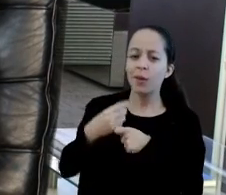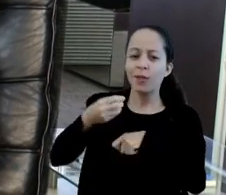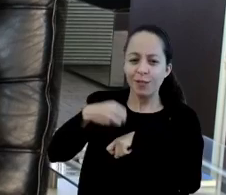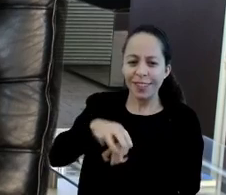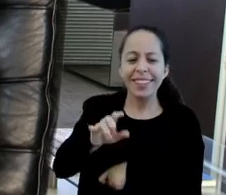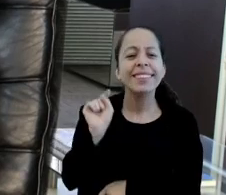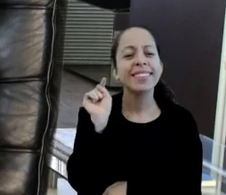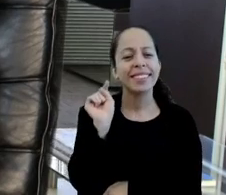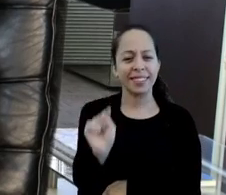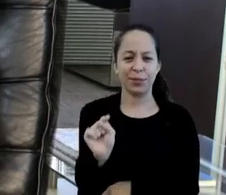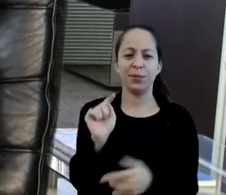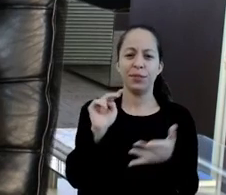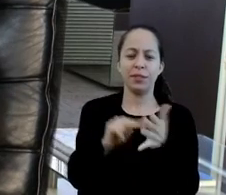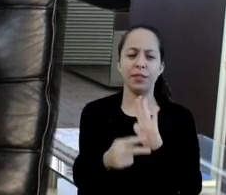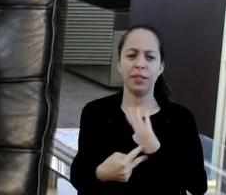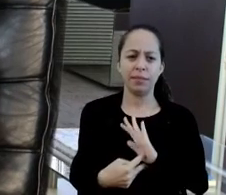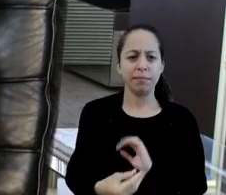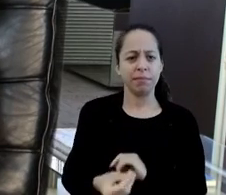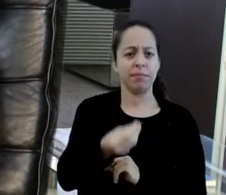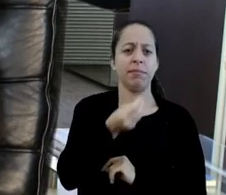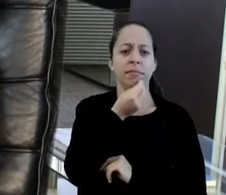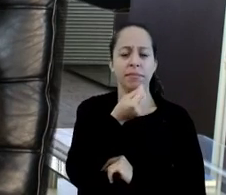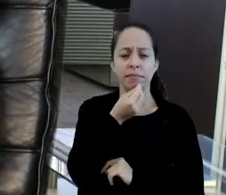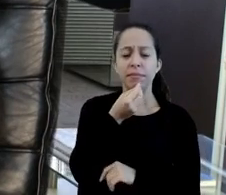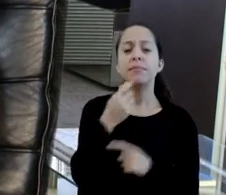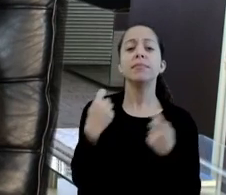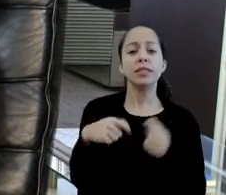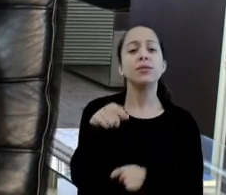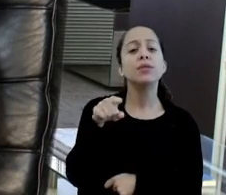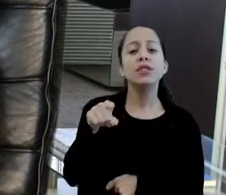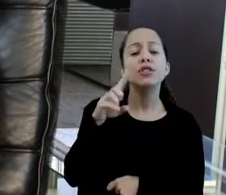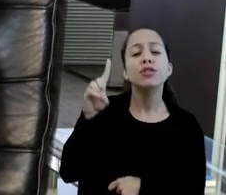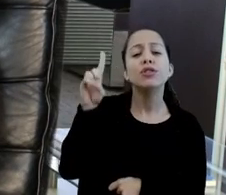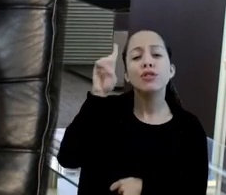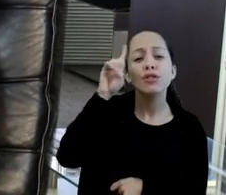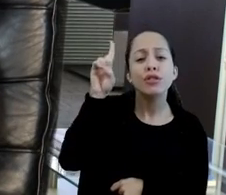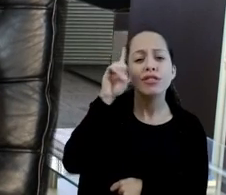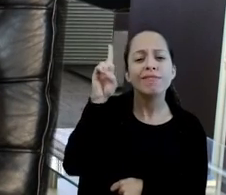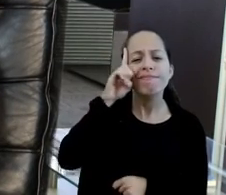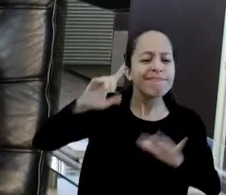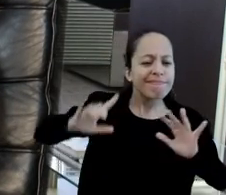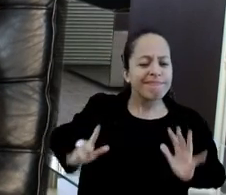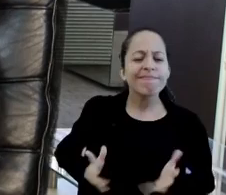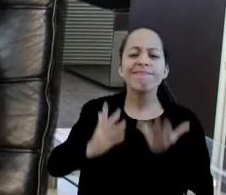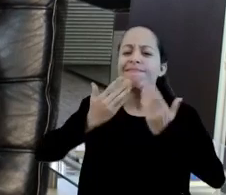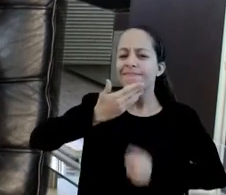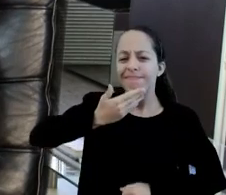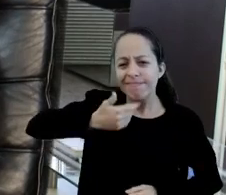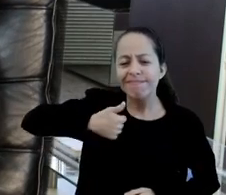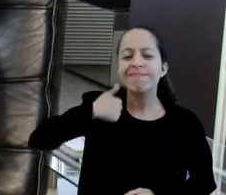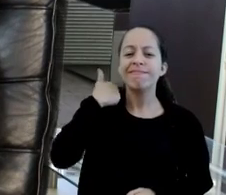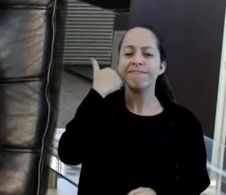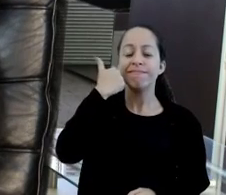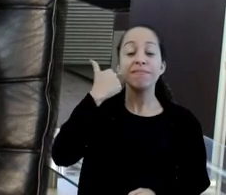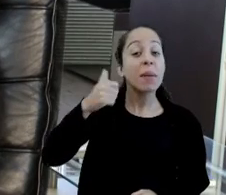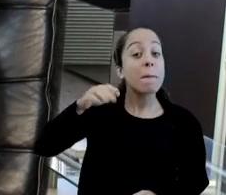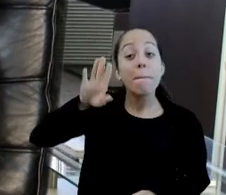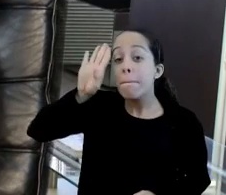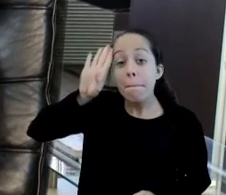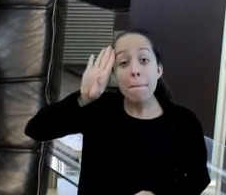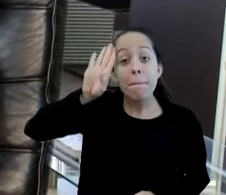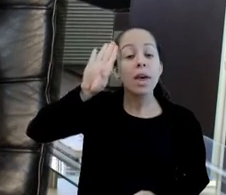Vale investir no seu dia a dia da melhor forma possível e,